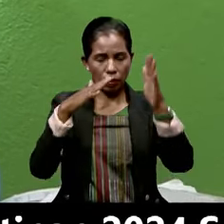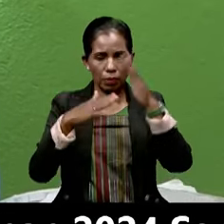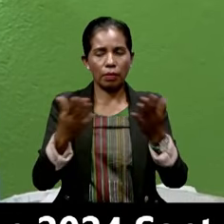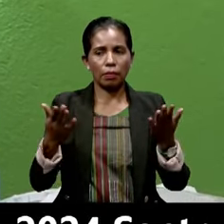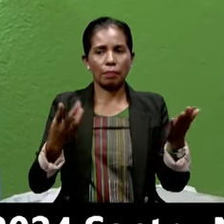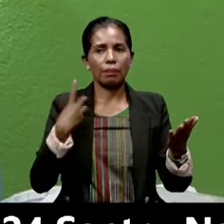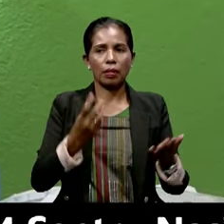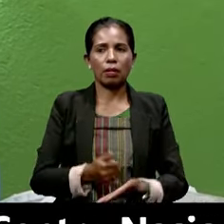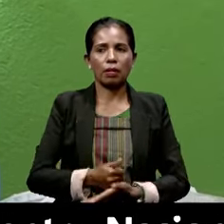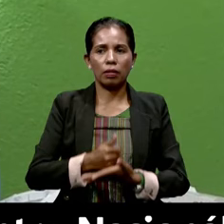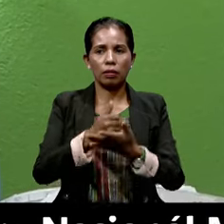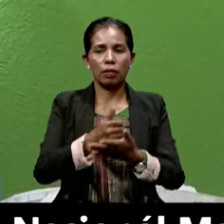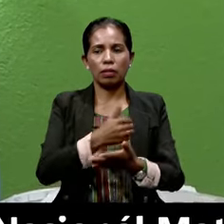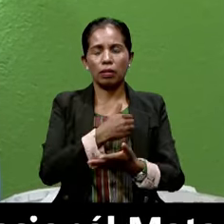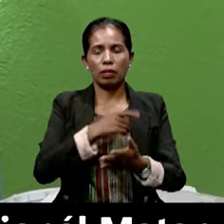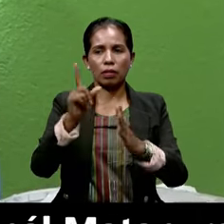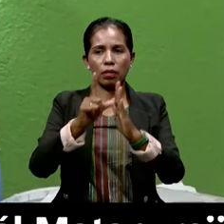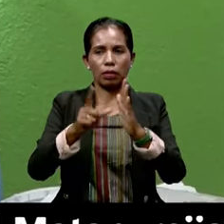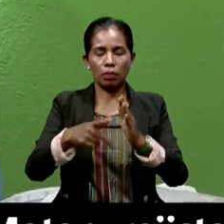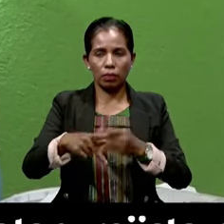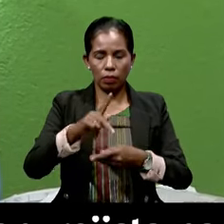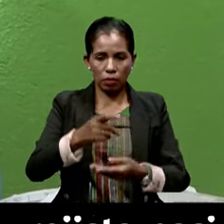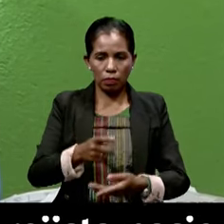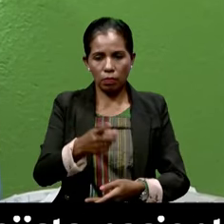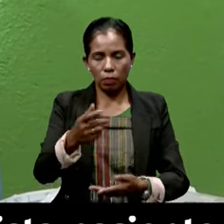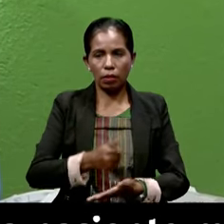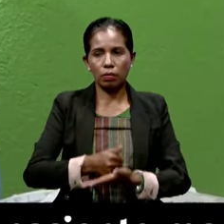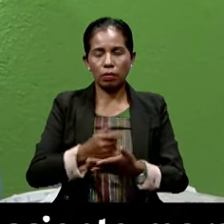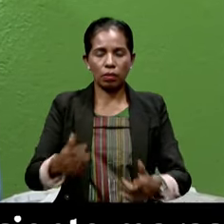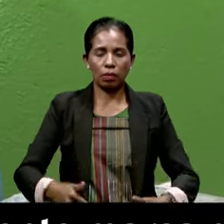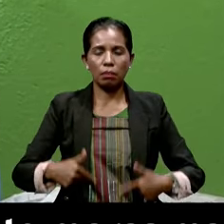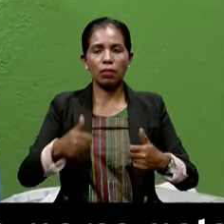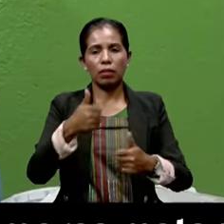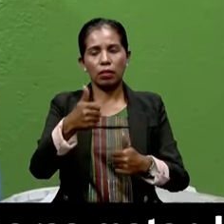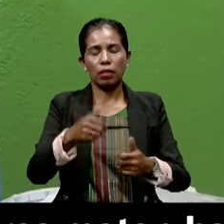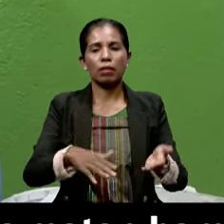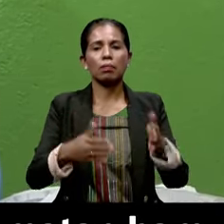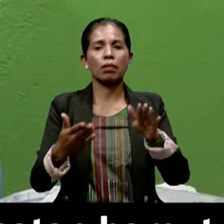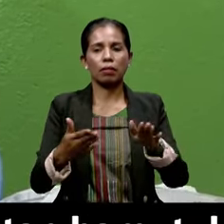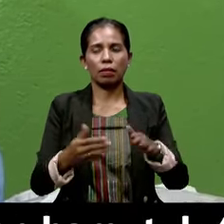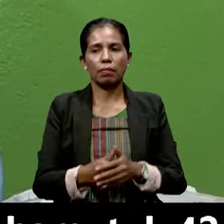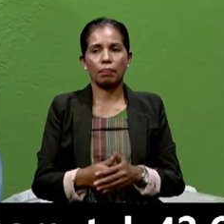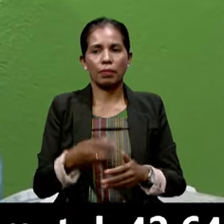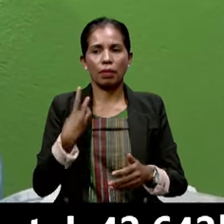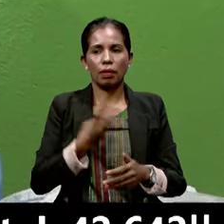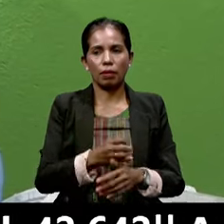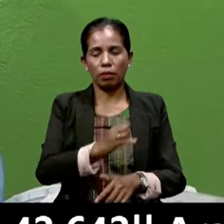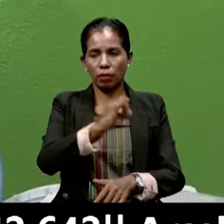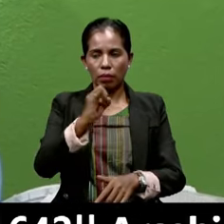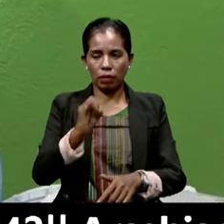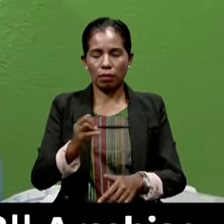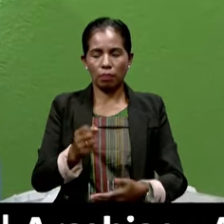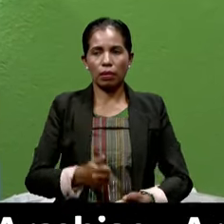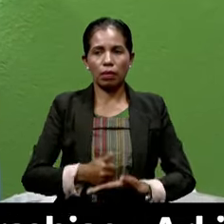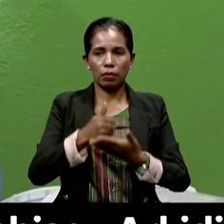tá basura sirva e lei irá te proteger cada o basura mas nem moris dia nem mate e a belo investiga falida be basura